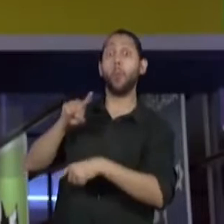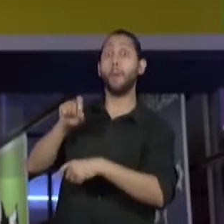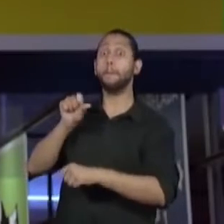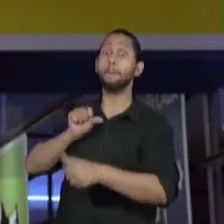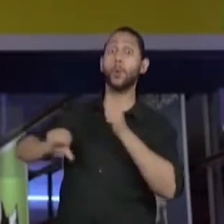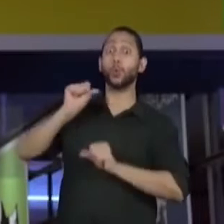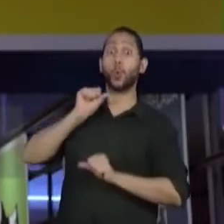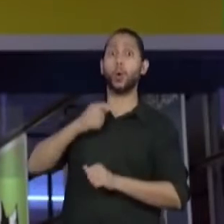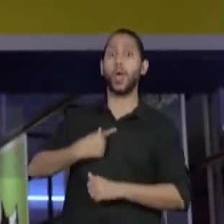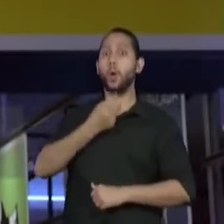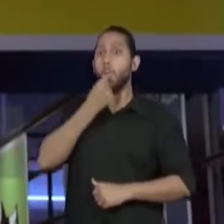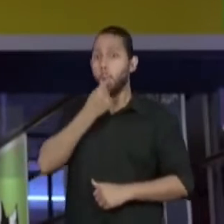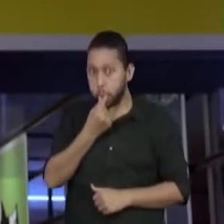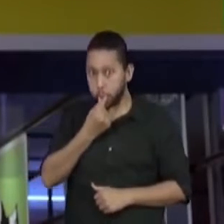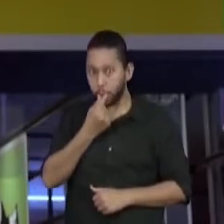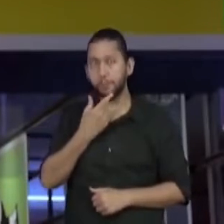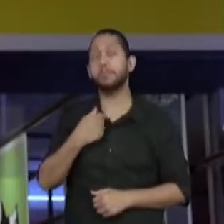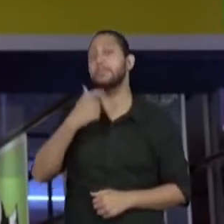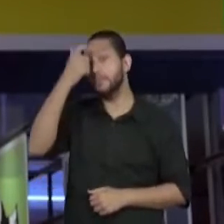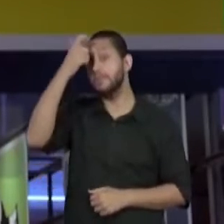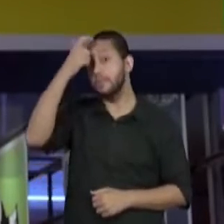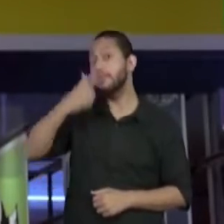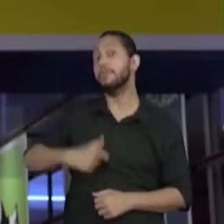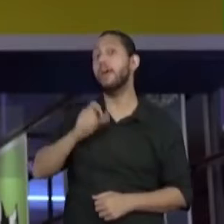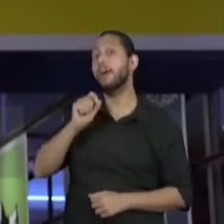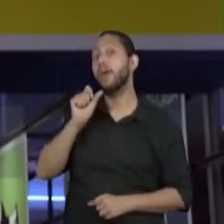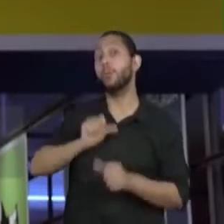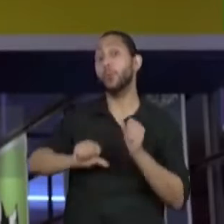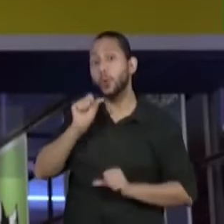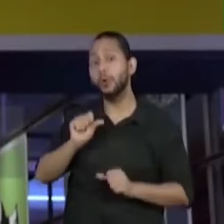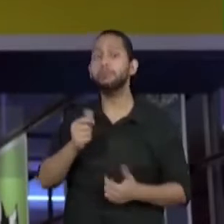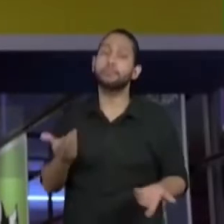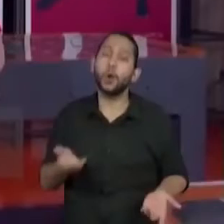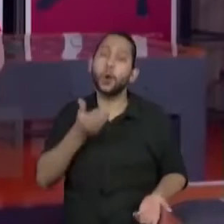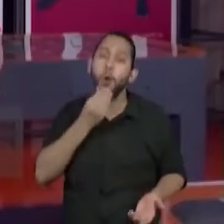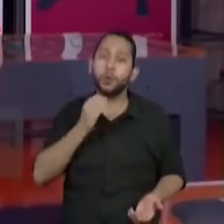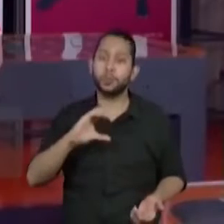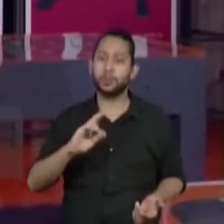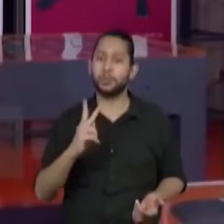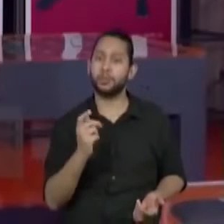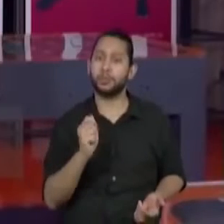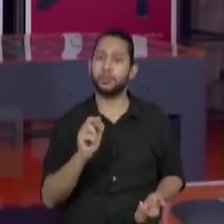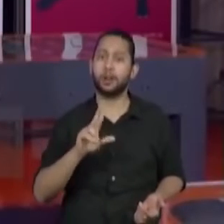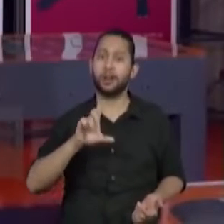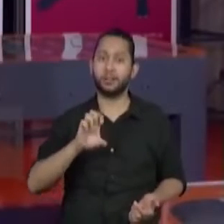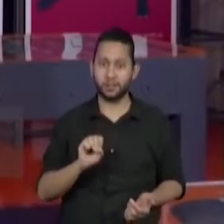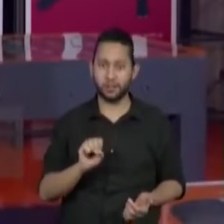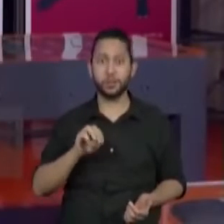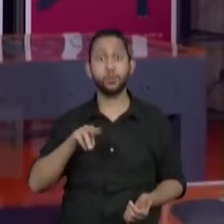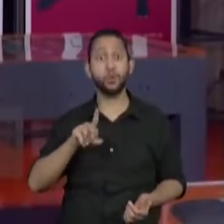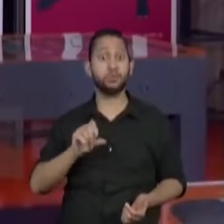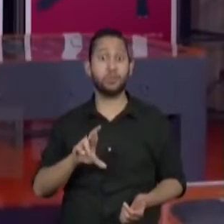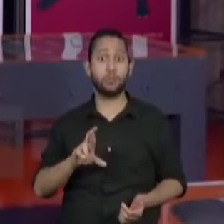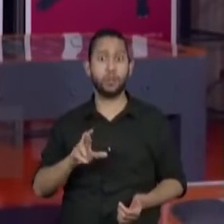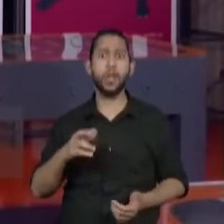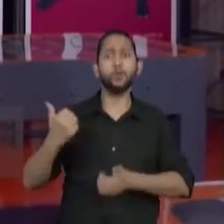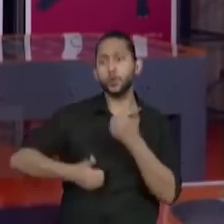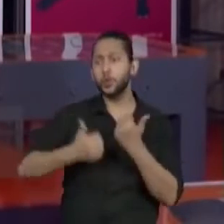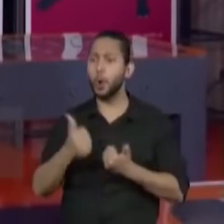futebol. Um desses casos, uma dessas pessoas, foi o próprio Charles Miller. Fran, no